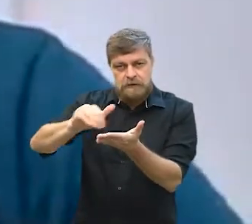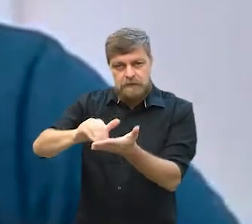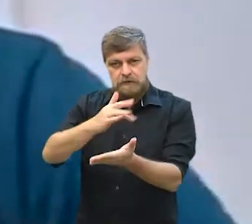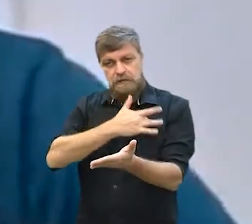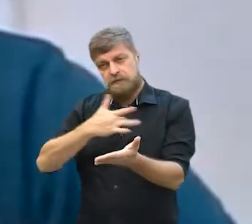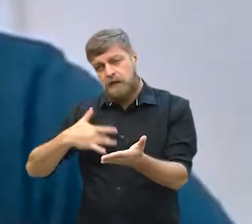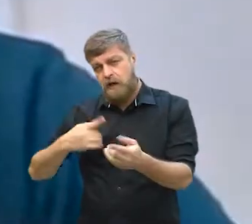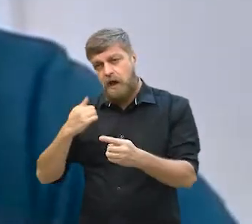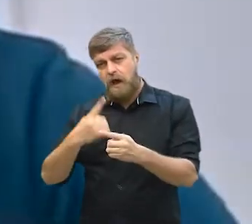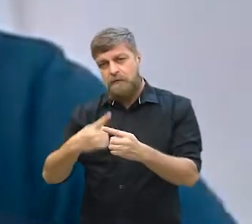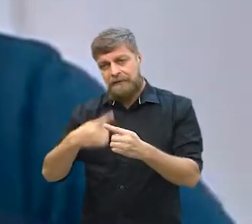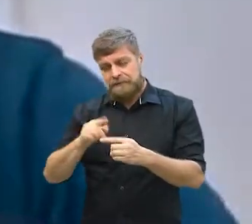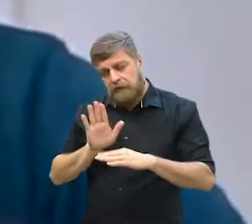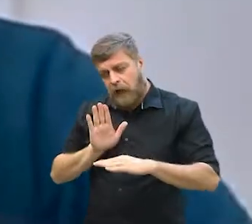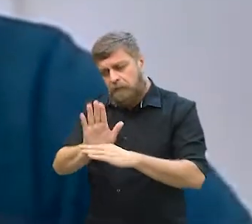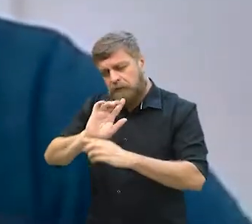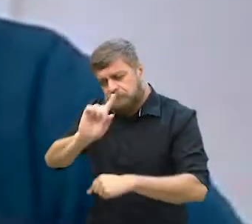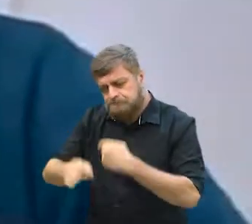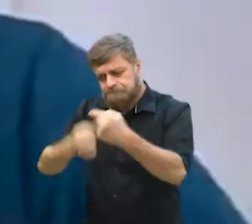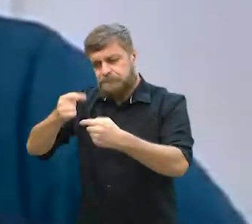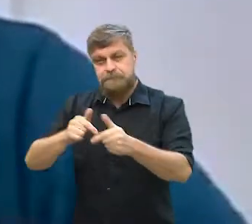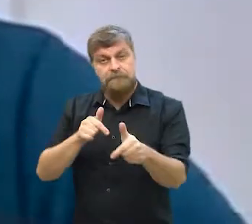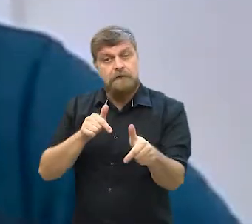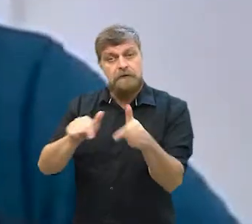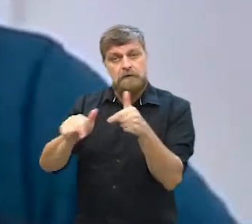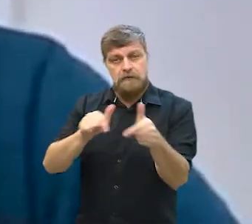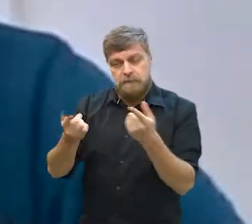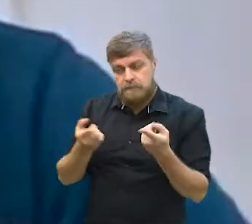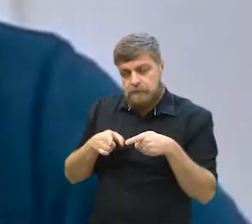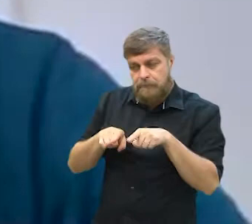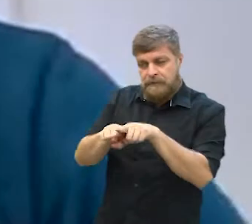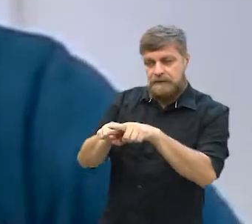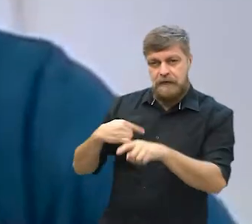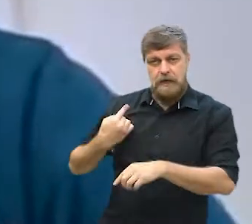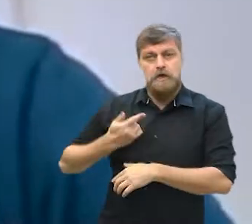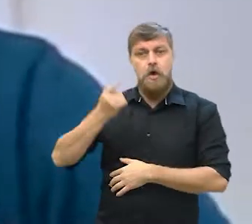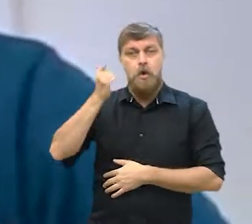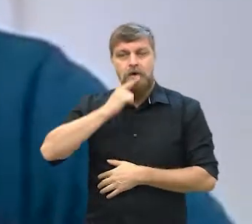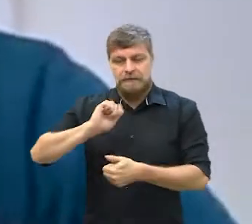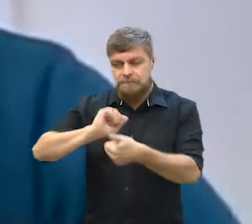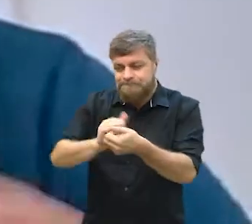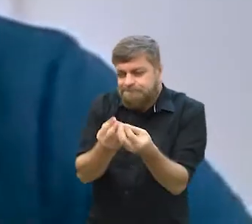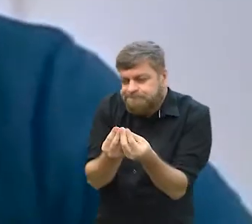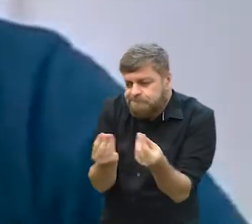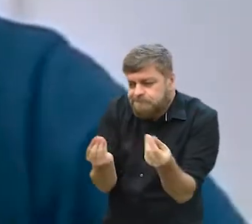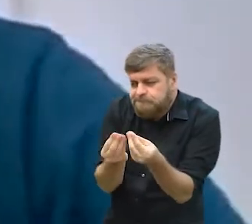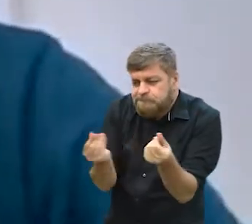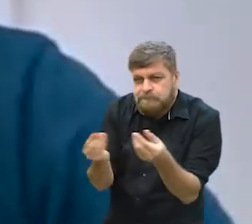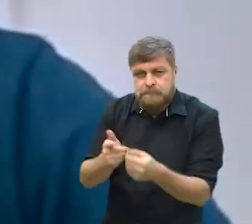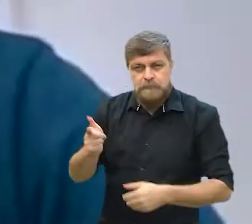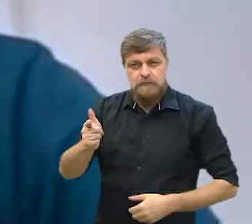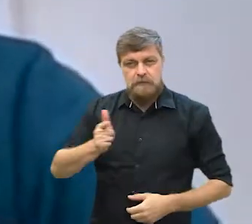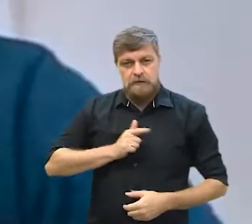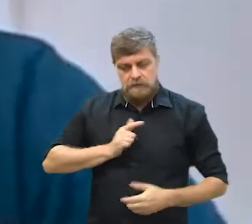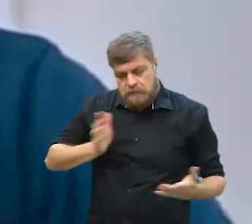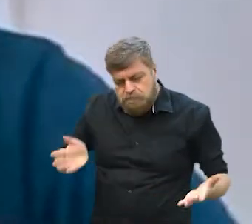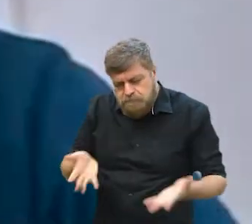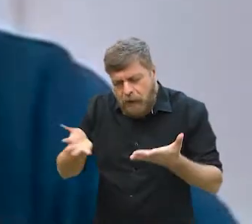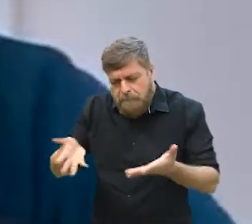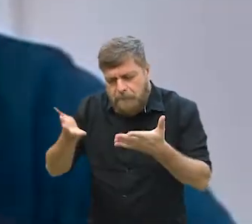de Saúde do município? Por que não fazer um trabalho, um conjunto, onde nós podemos qualificar e dar